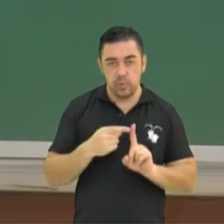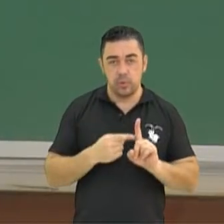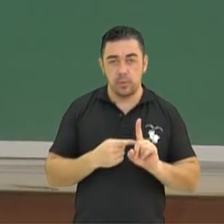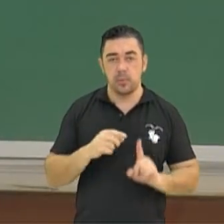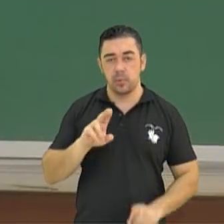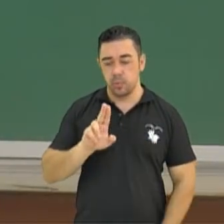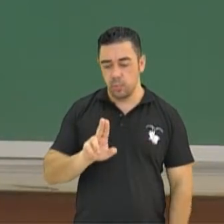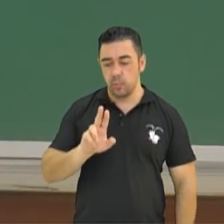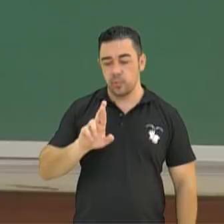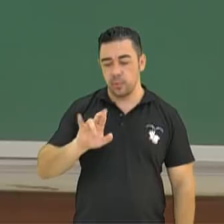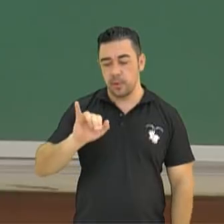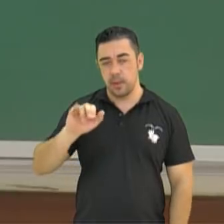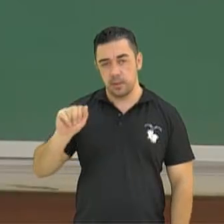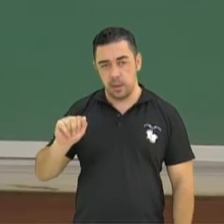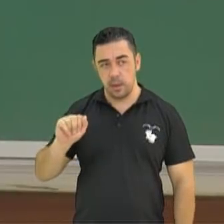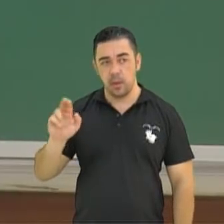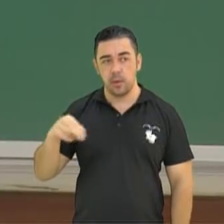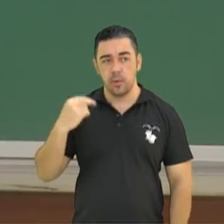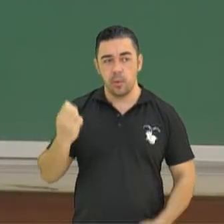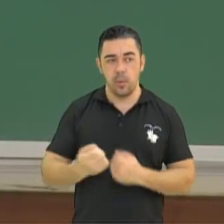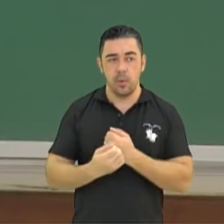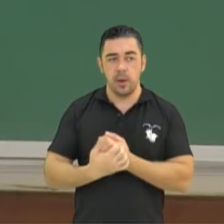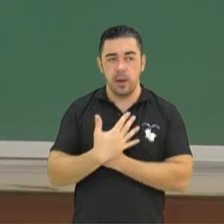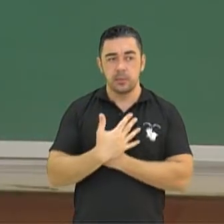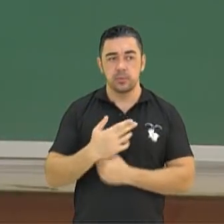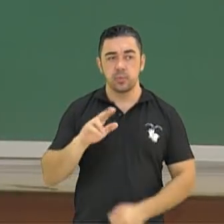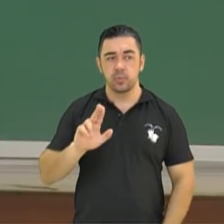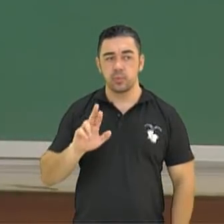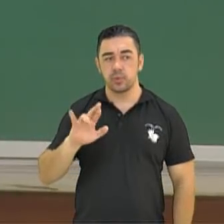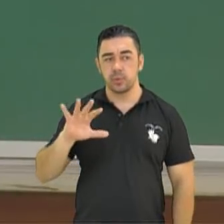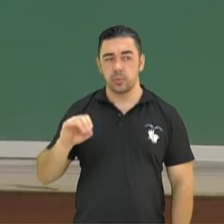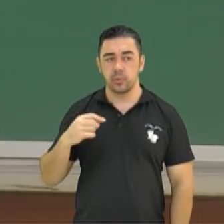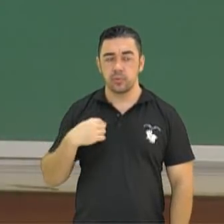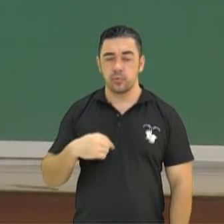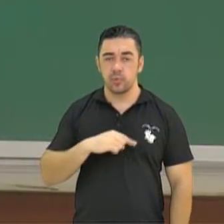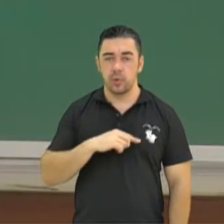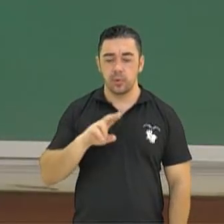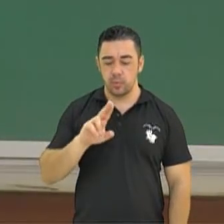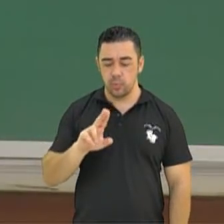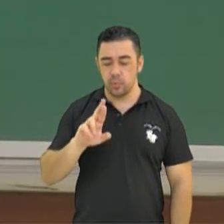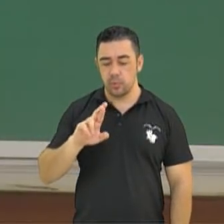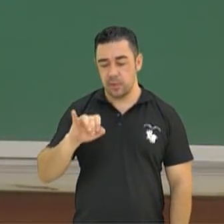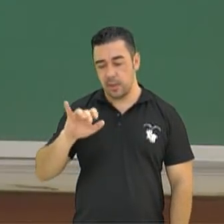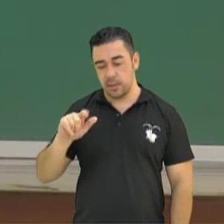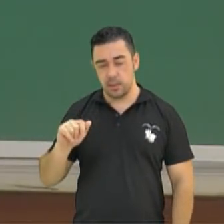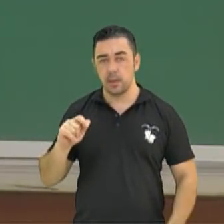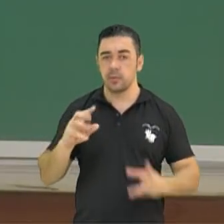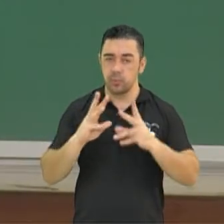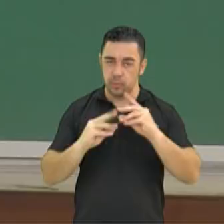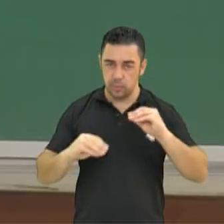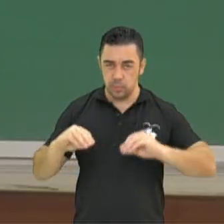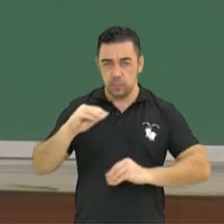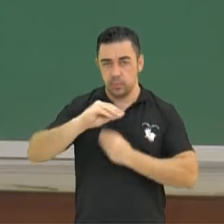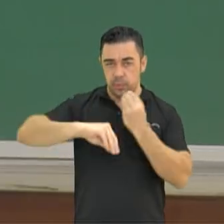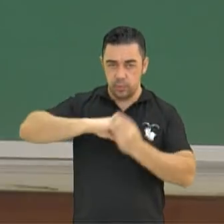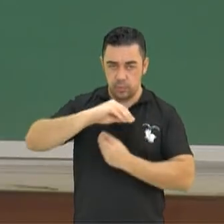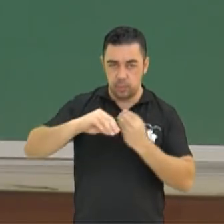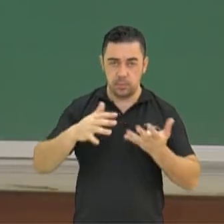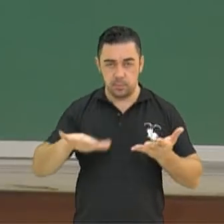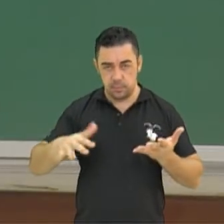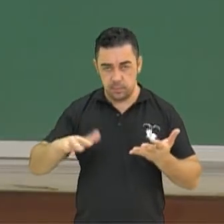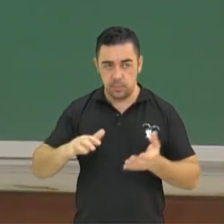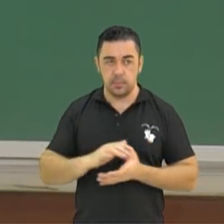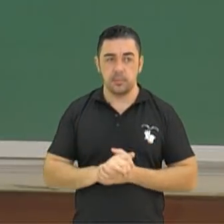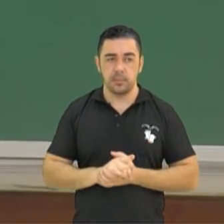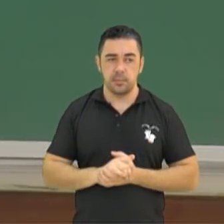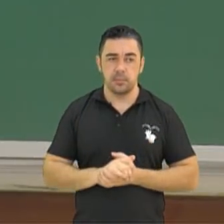ou a ureia ou ácido úrico. No nosso caso, os mamíferos, a ureia, ó, ela tem uma solubilidade média, e ela também